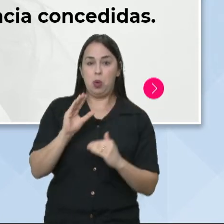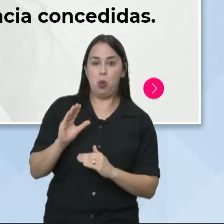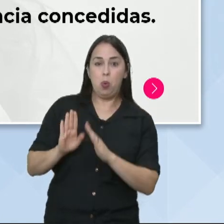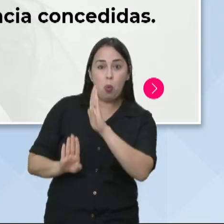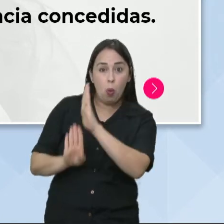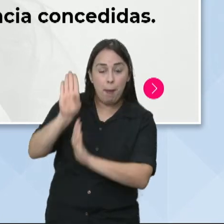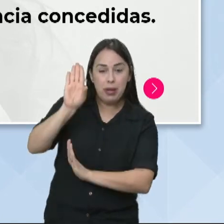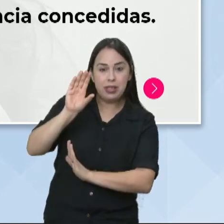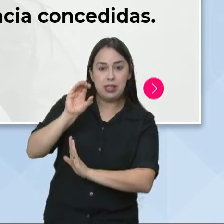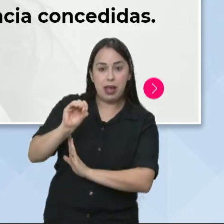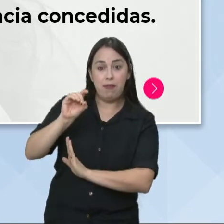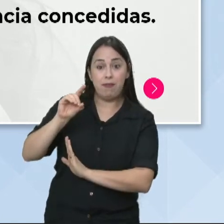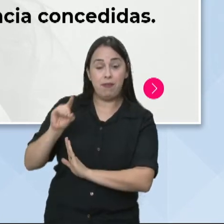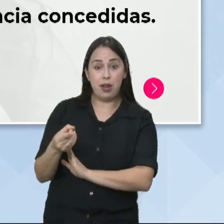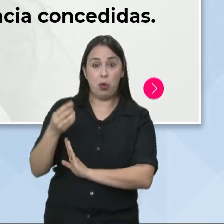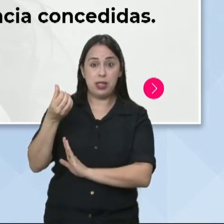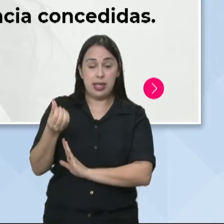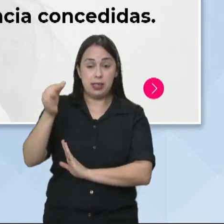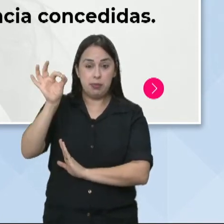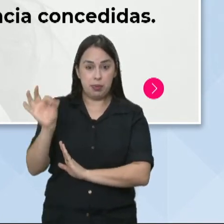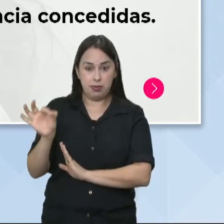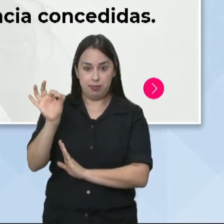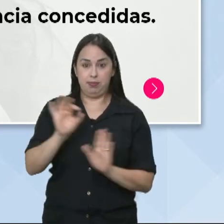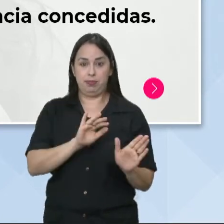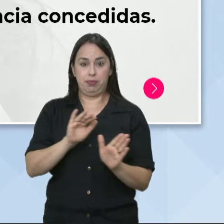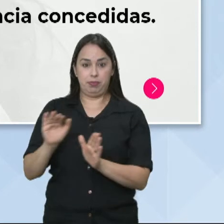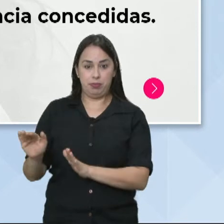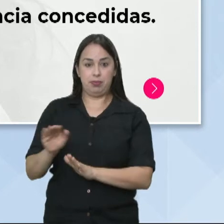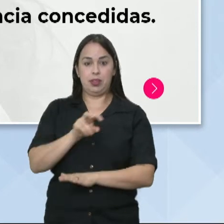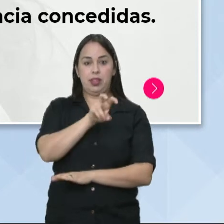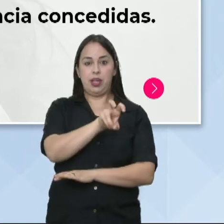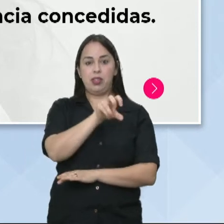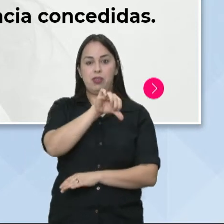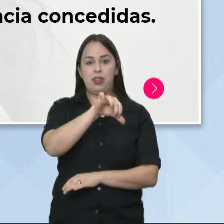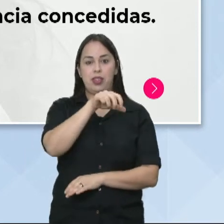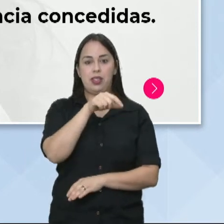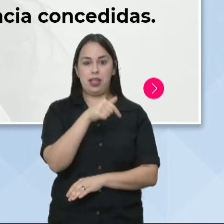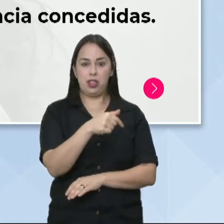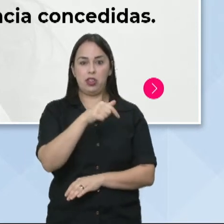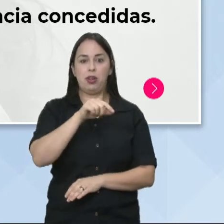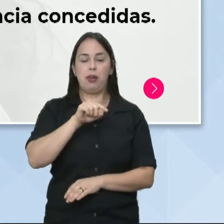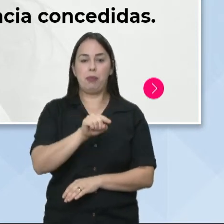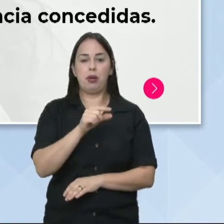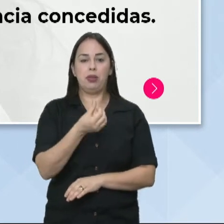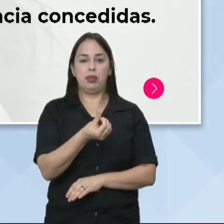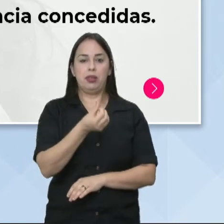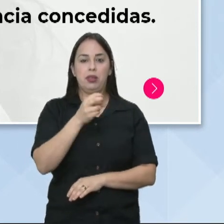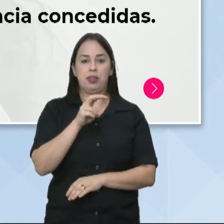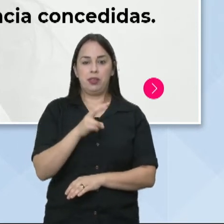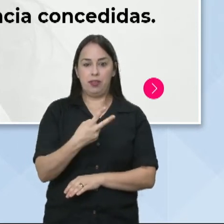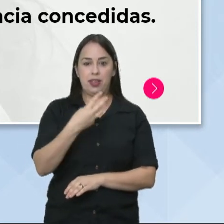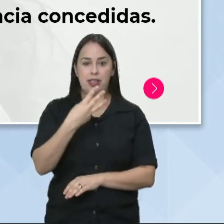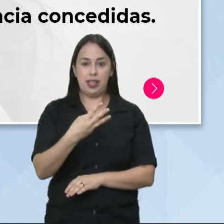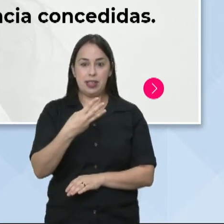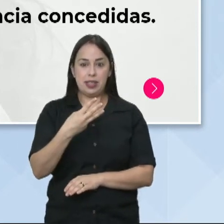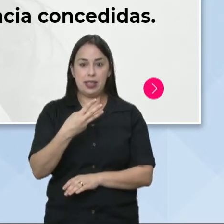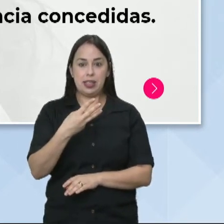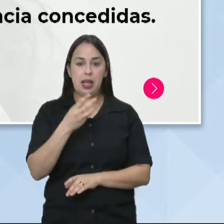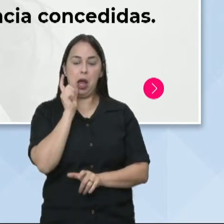de 0,6%. 597.000 ameaças que têm um aumento